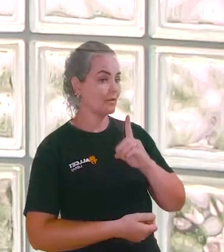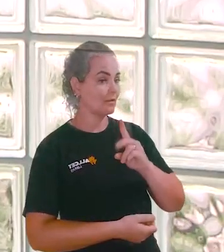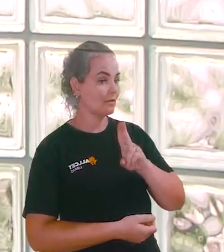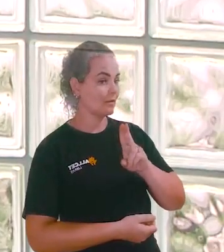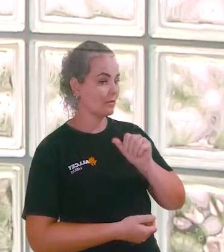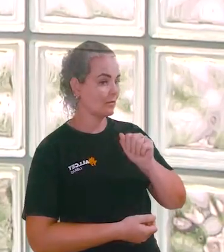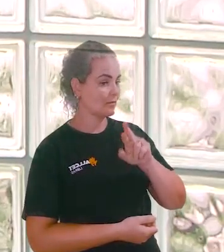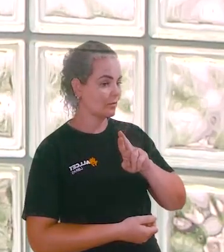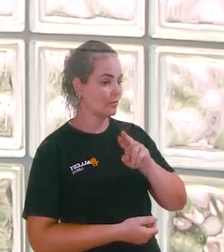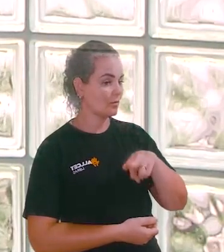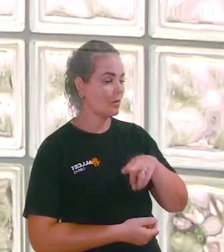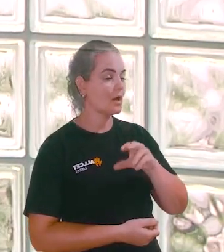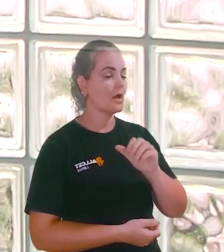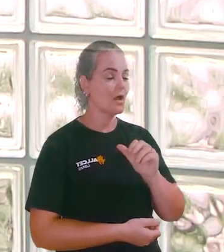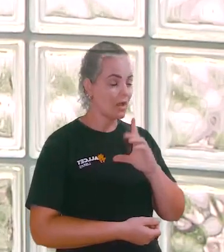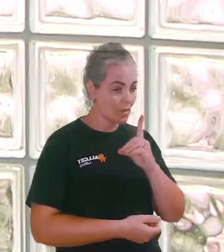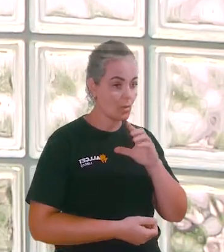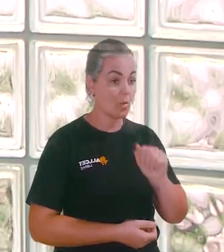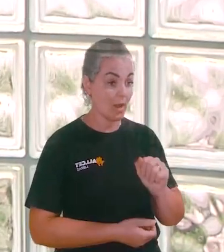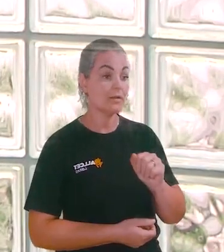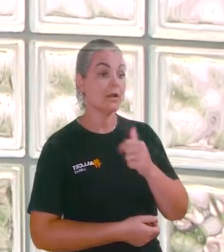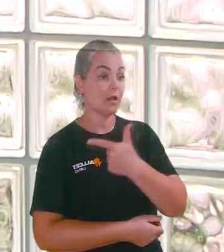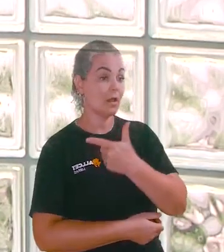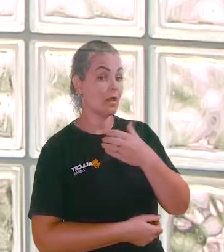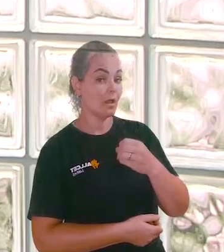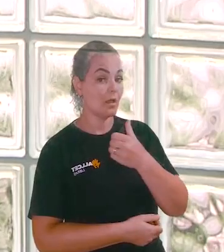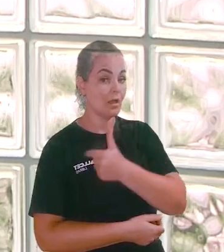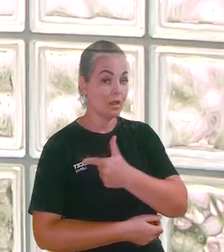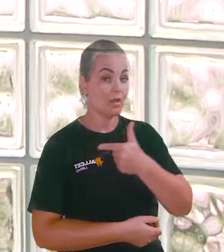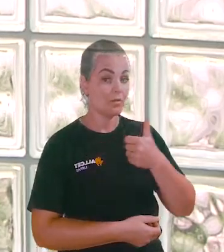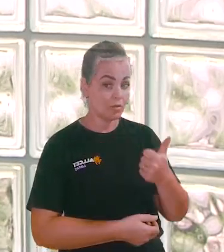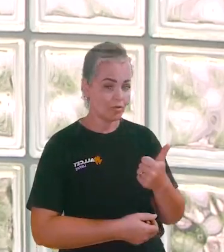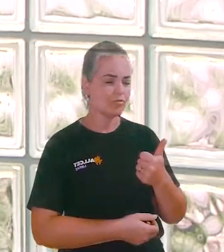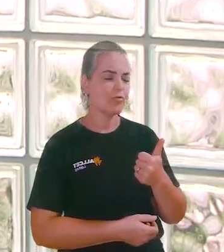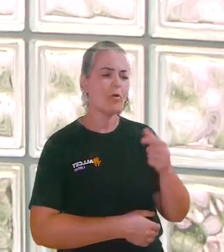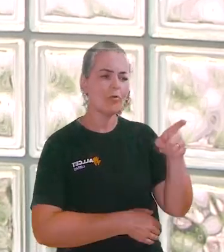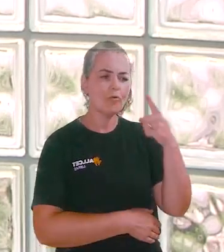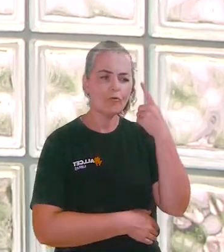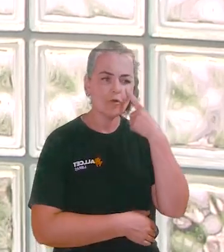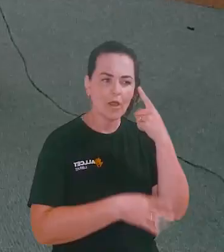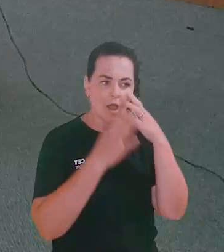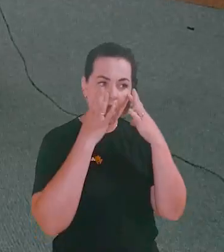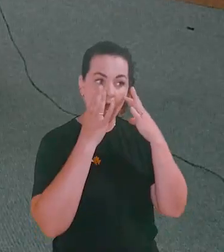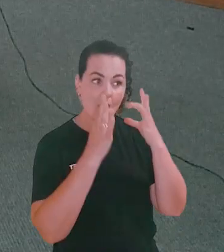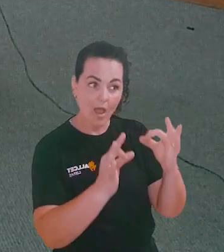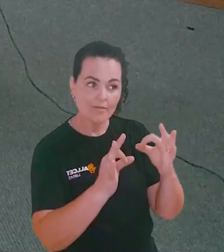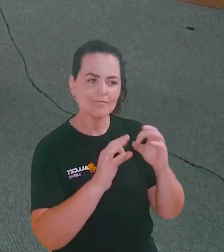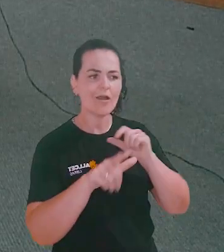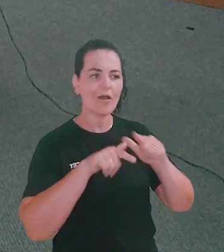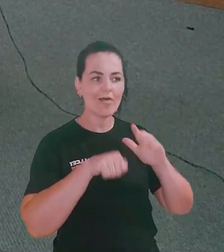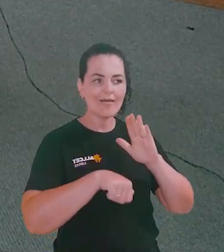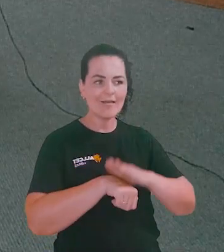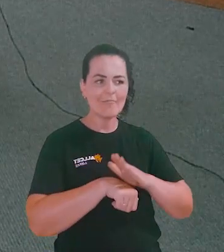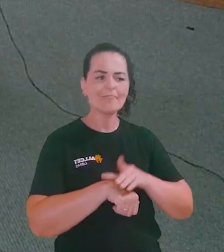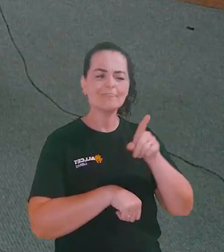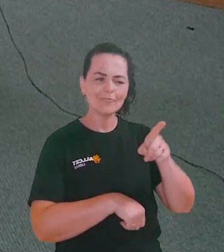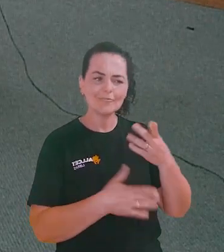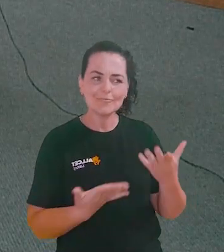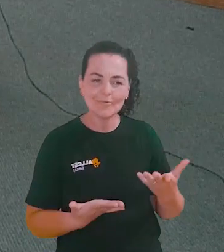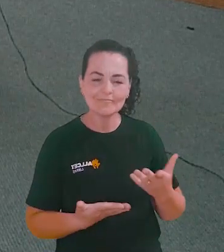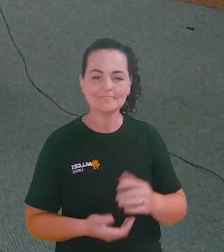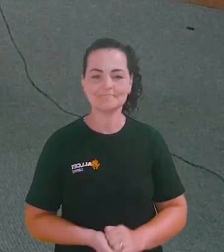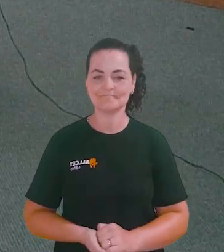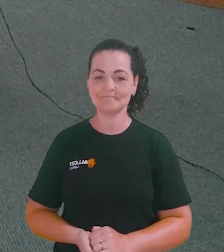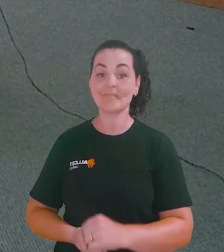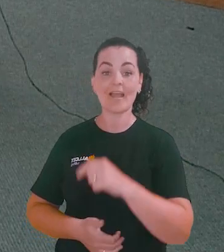Eduarda, desde 2020, qual atividade desenvolvida pelo núcleo mais chamou a sua atenção? Olha, essa é